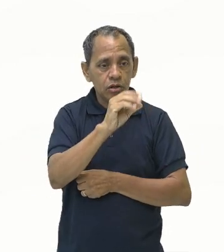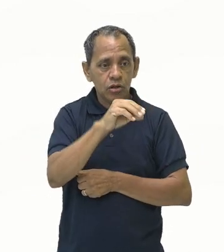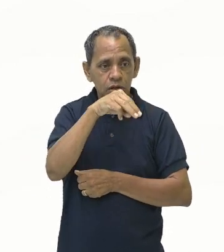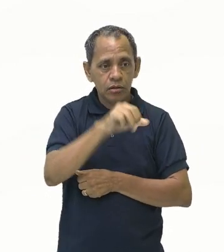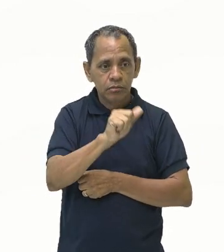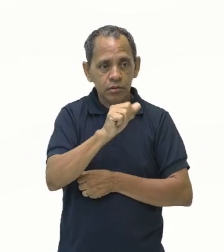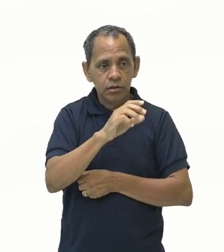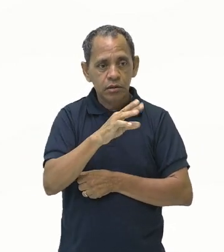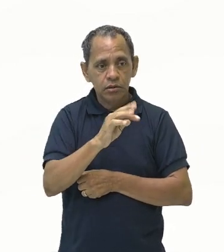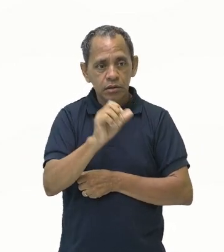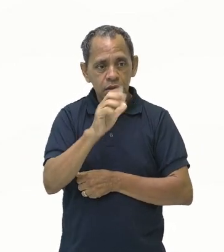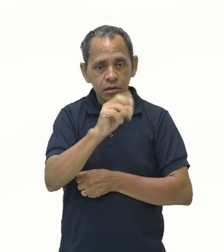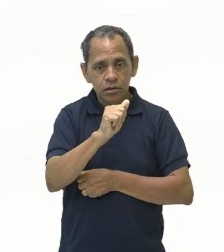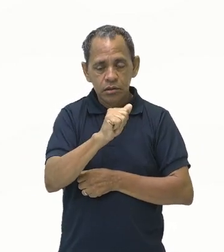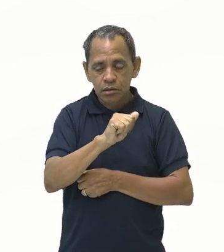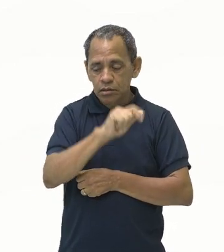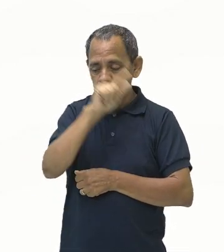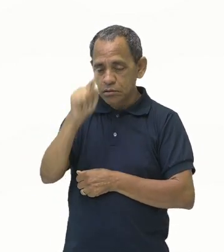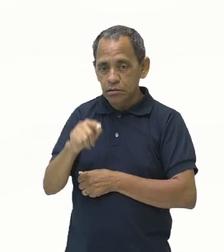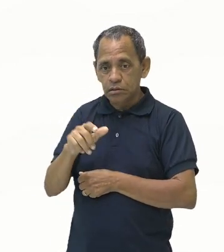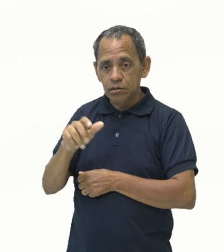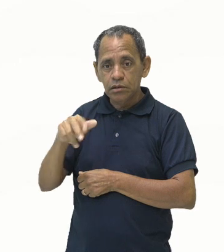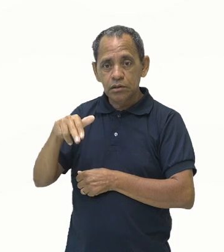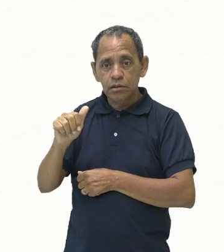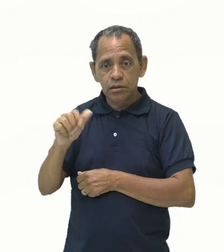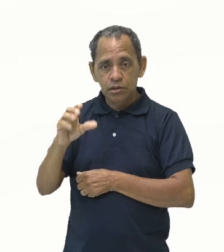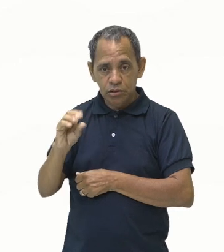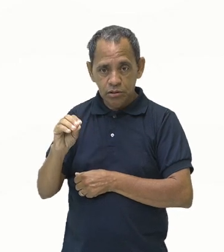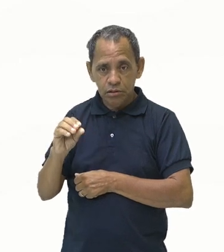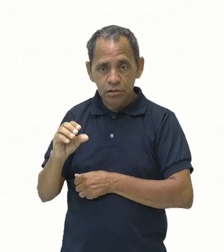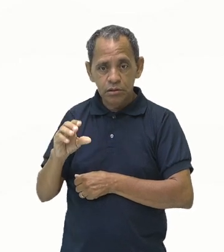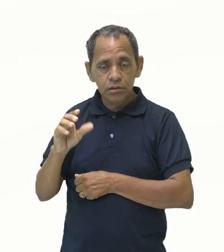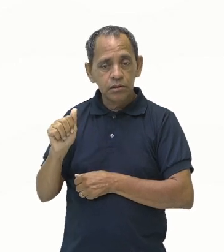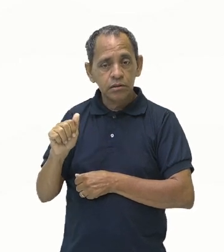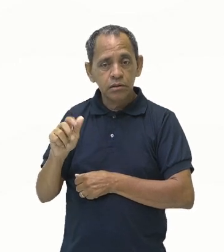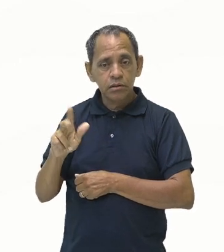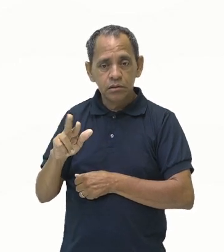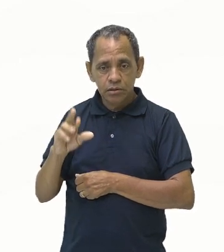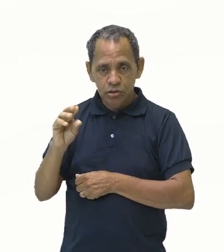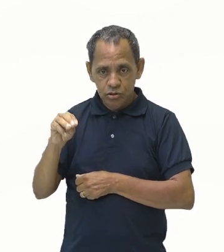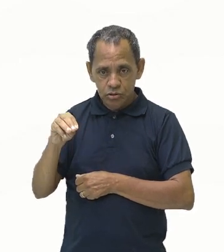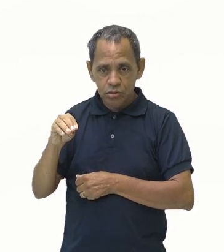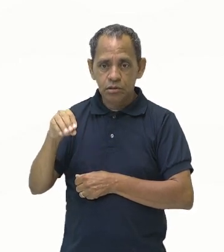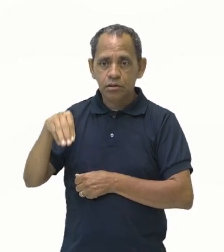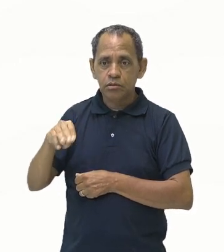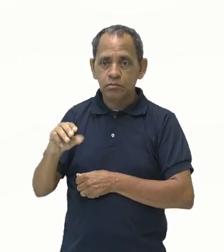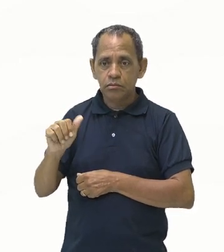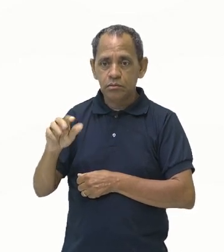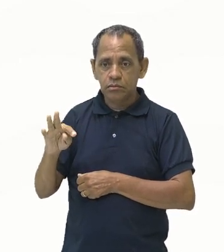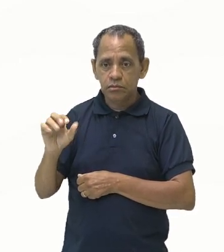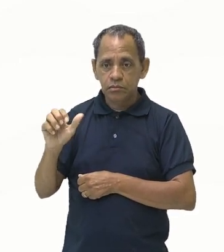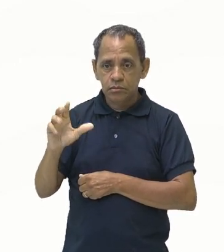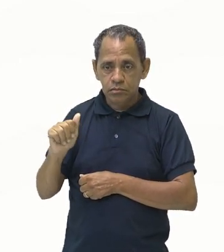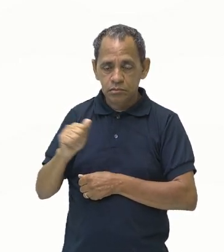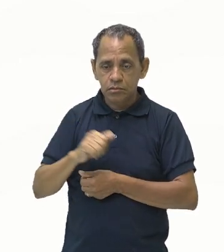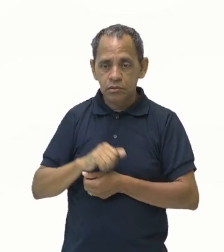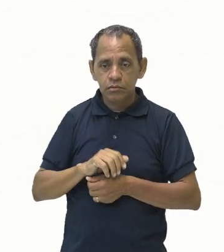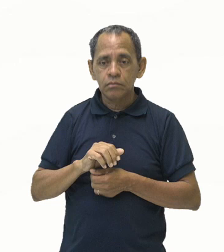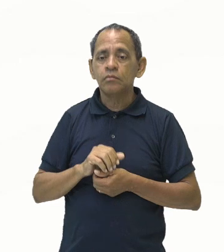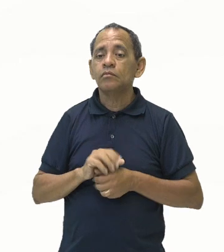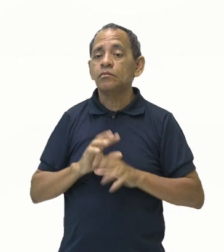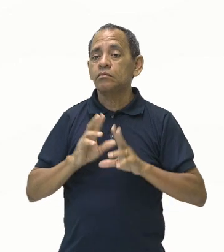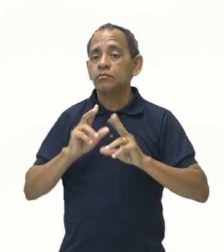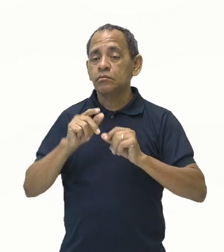Aqui fechada e aqui é aberta. Então, em resumo, toda a classificação